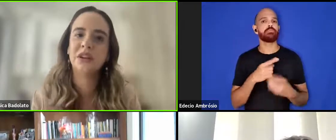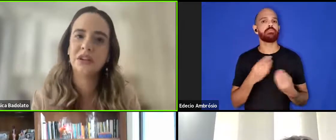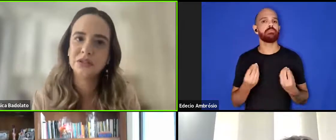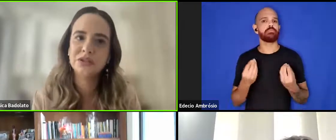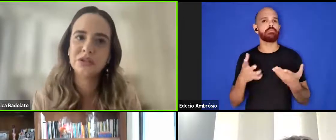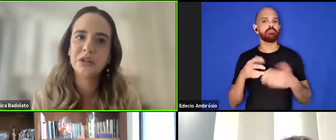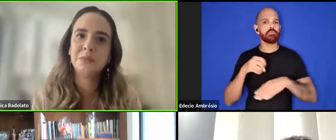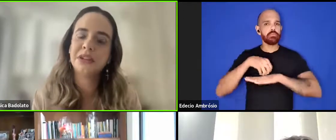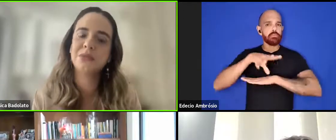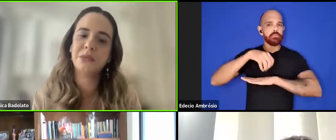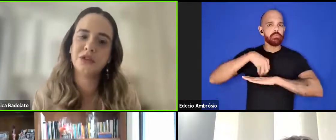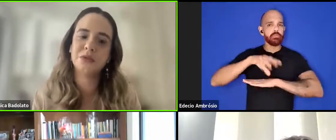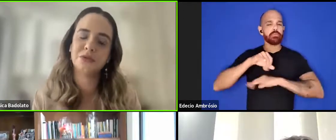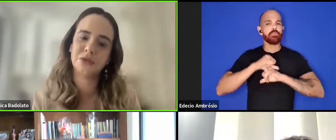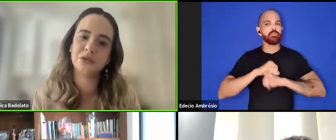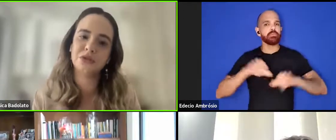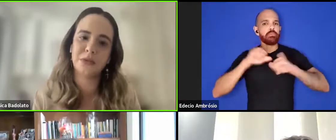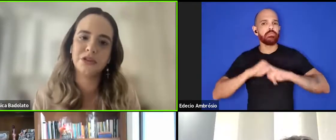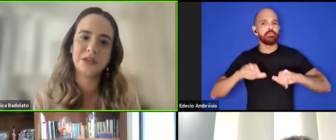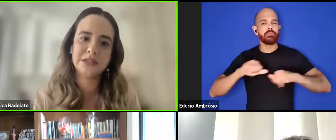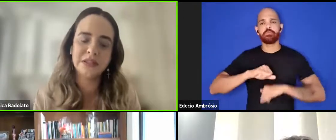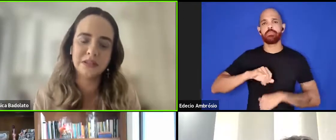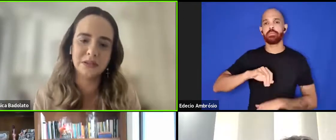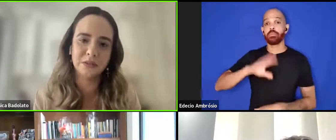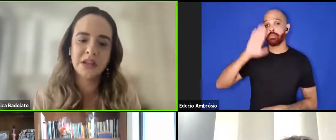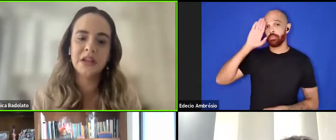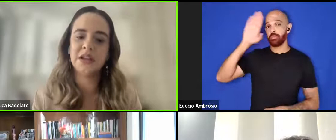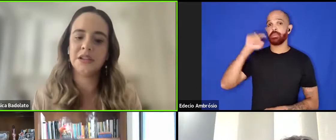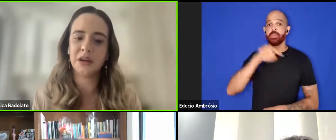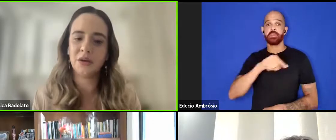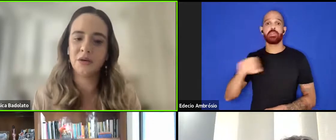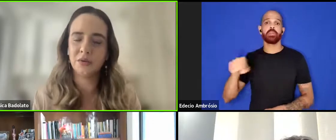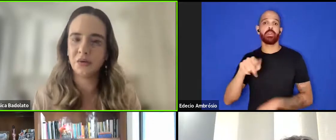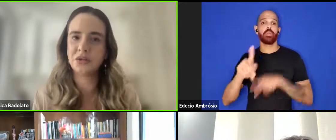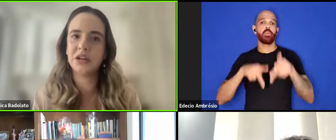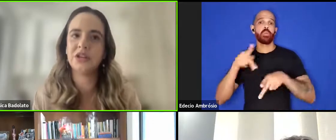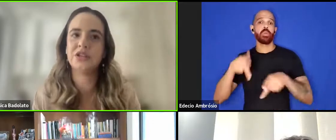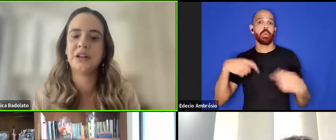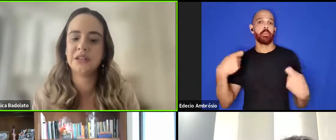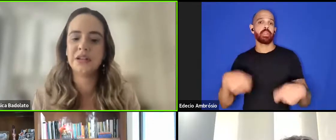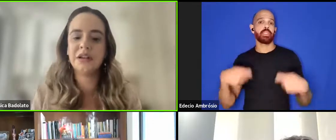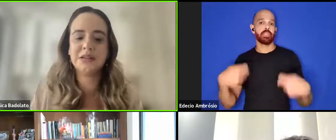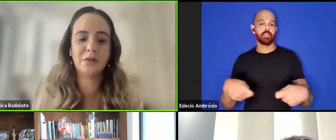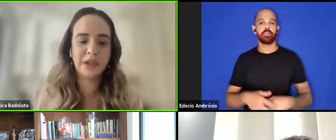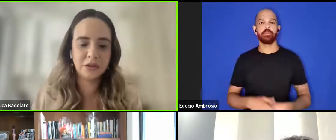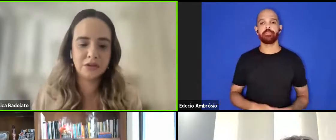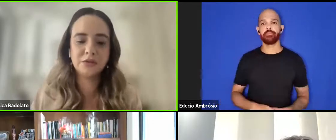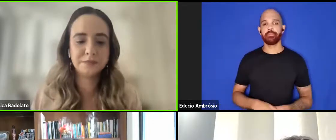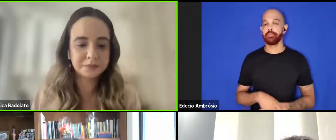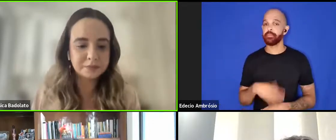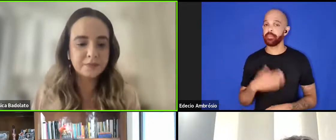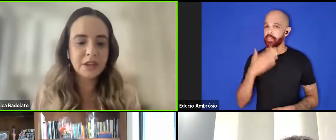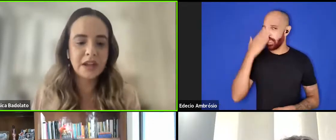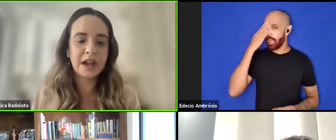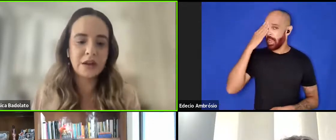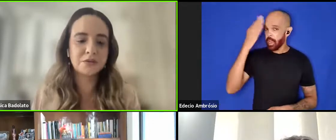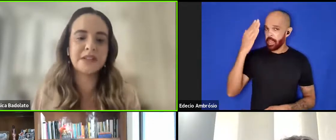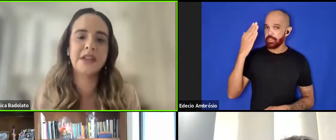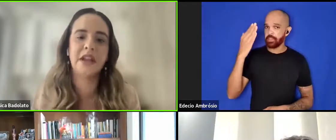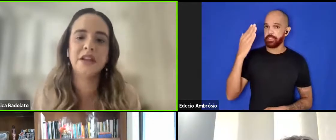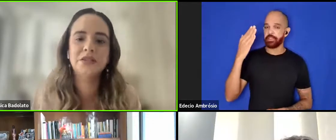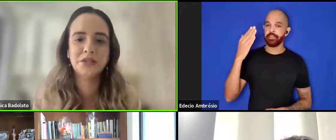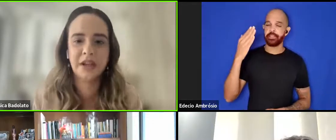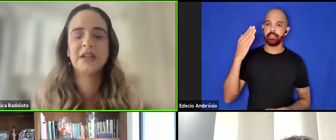informações relevantes, principalmente para as pessoas que mais precisam. Então, eu gostaria de agradecer inicialmente